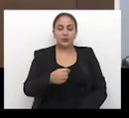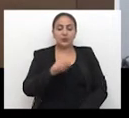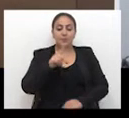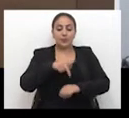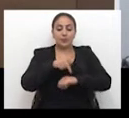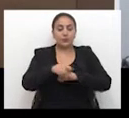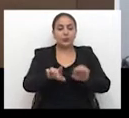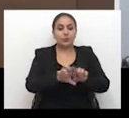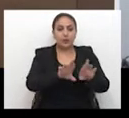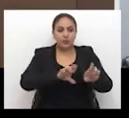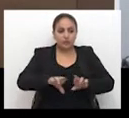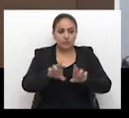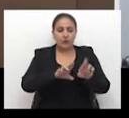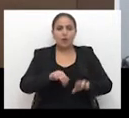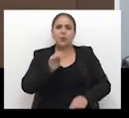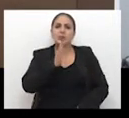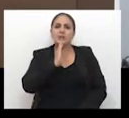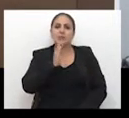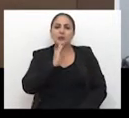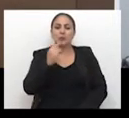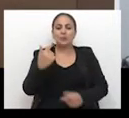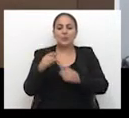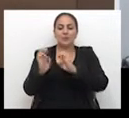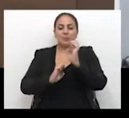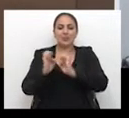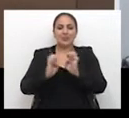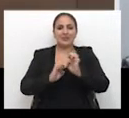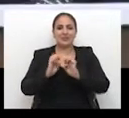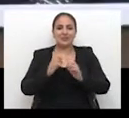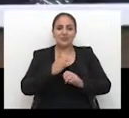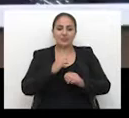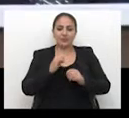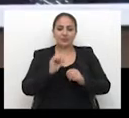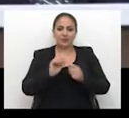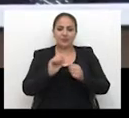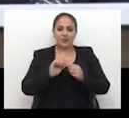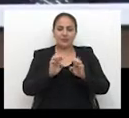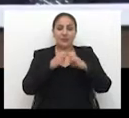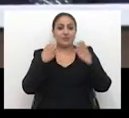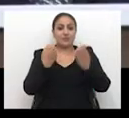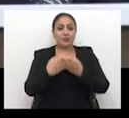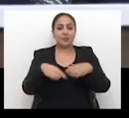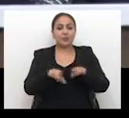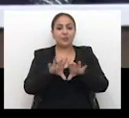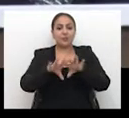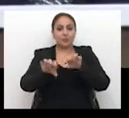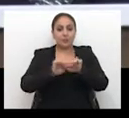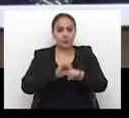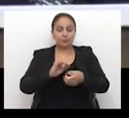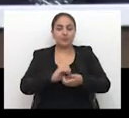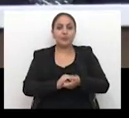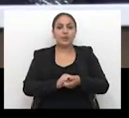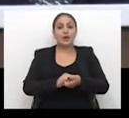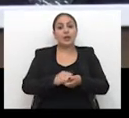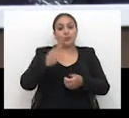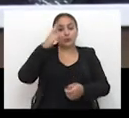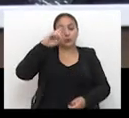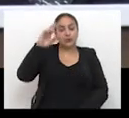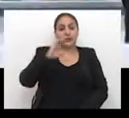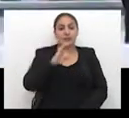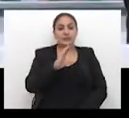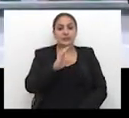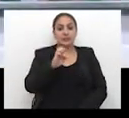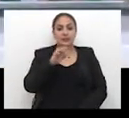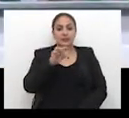conhecido pela atuação no mercado de eventos e formaturas proprietário da center collor adão ingressou no ramo